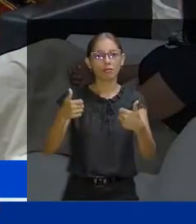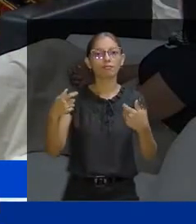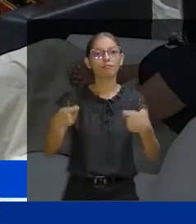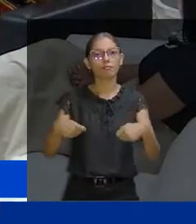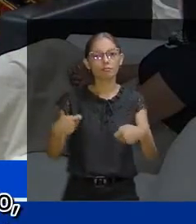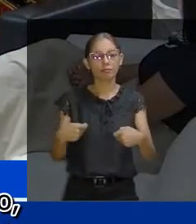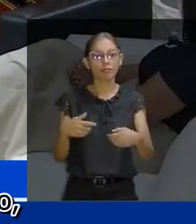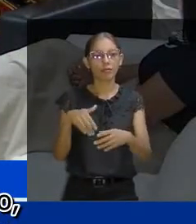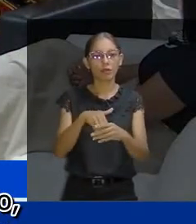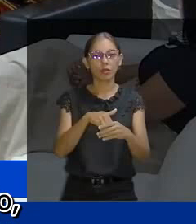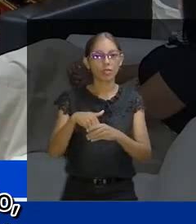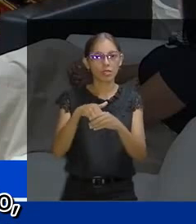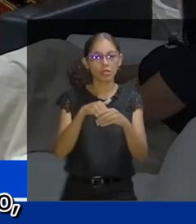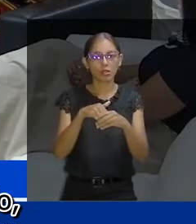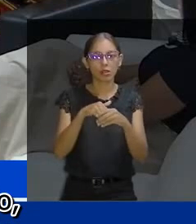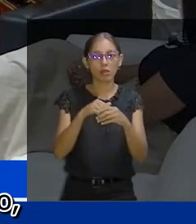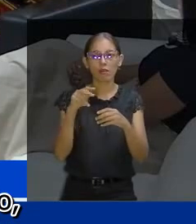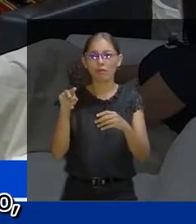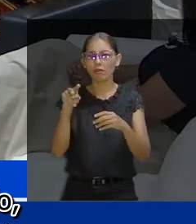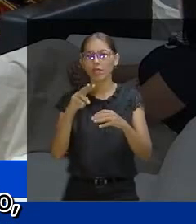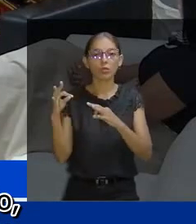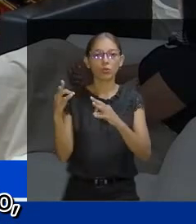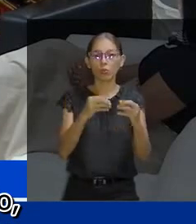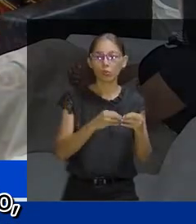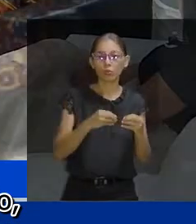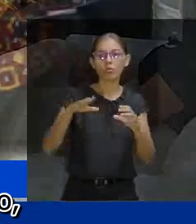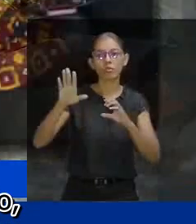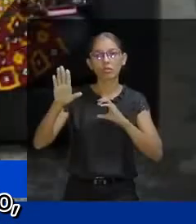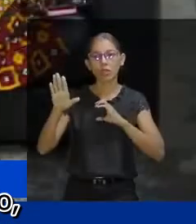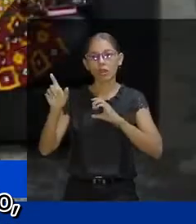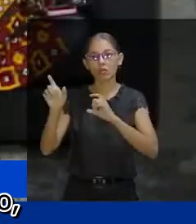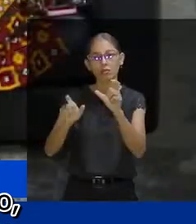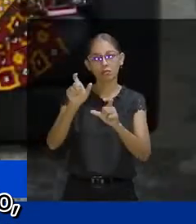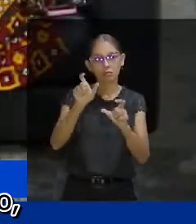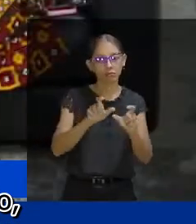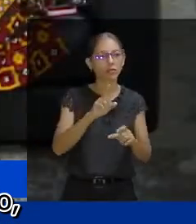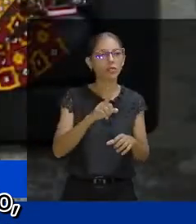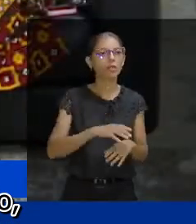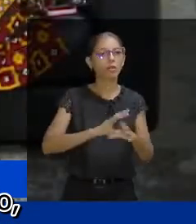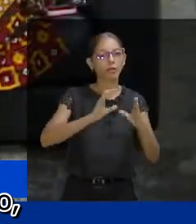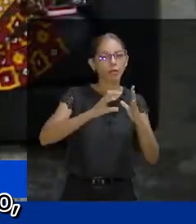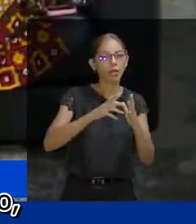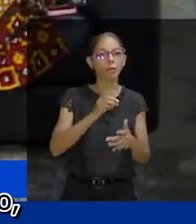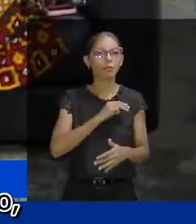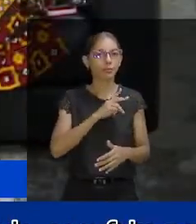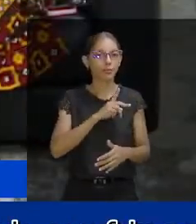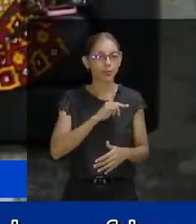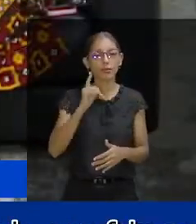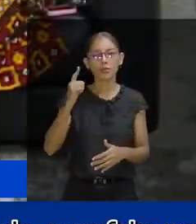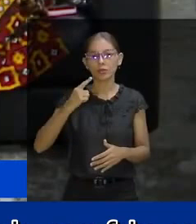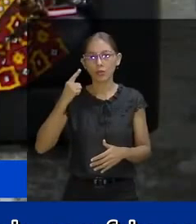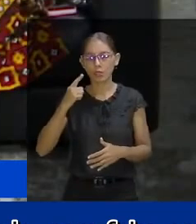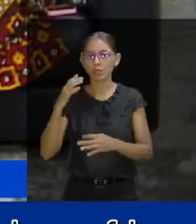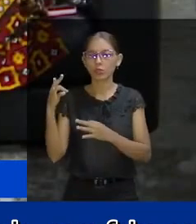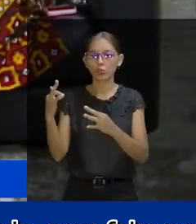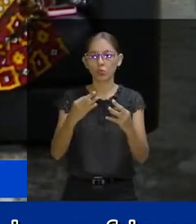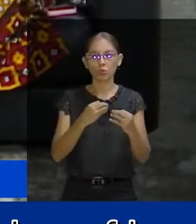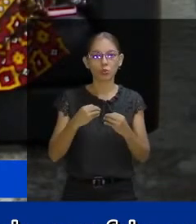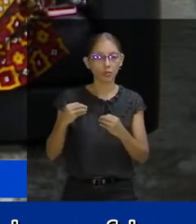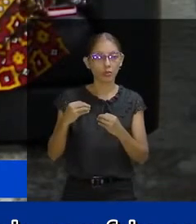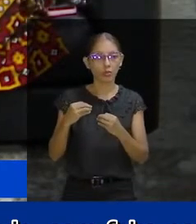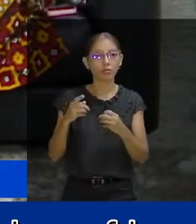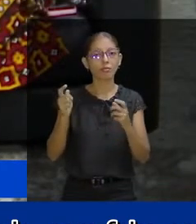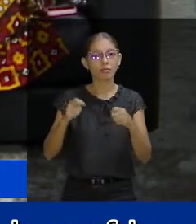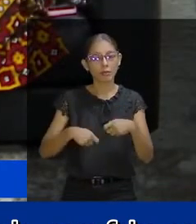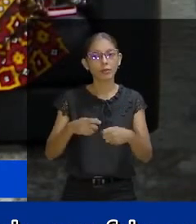deram, mas eu quero olhar para todos, quero olhar para o partido, para os candidatos, para o Ministério Público, para o advogado, para fazer essa festa